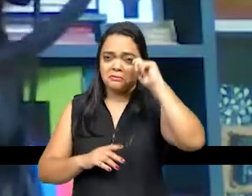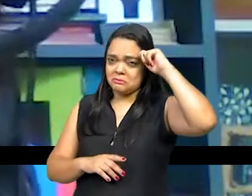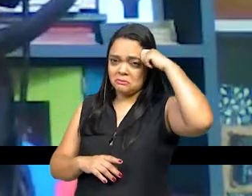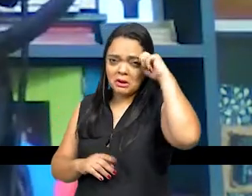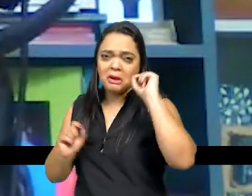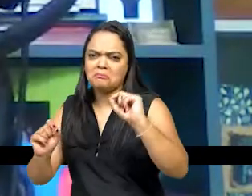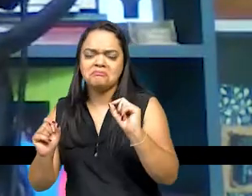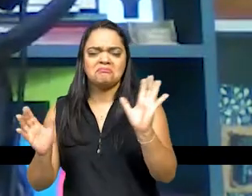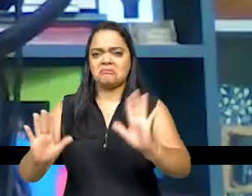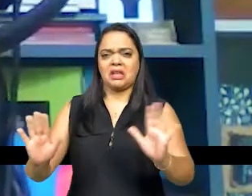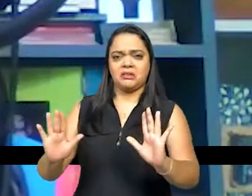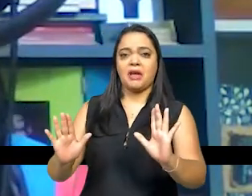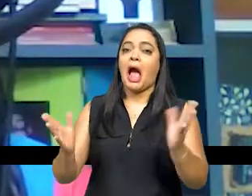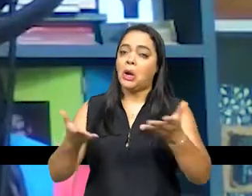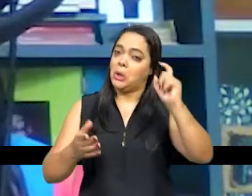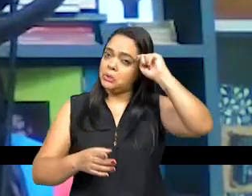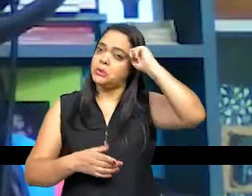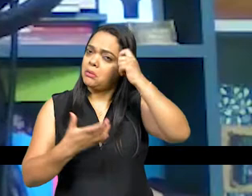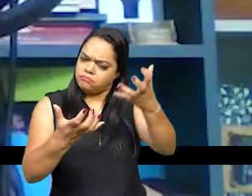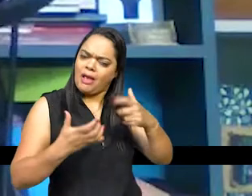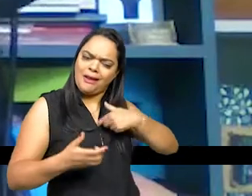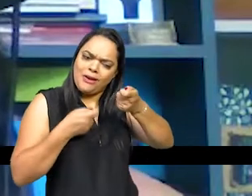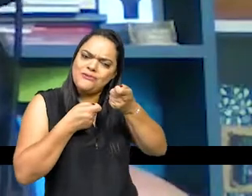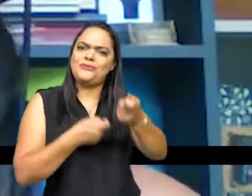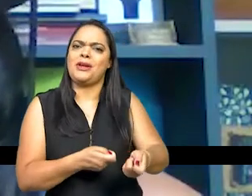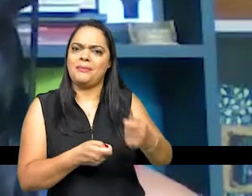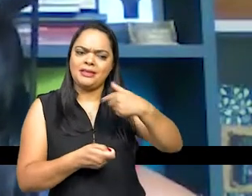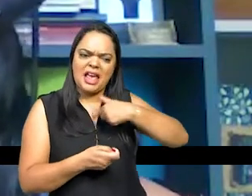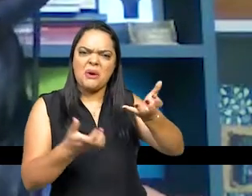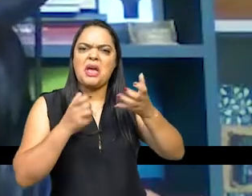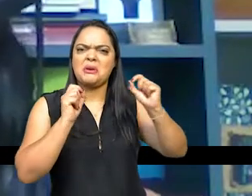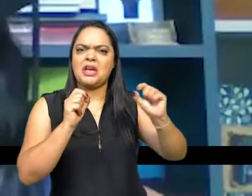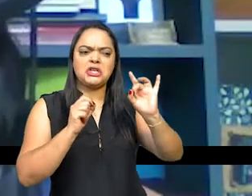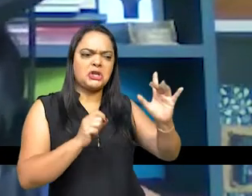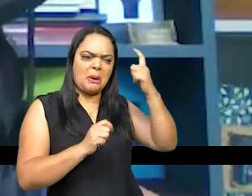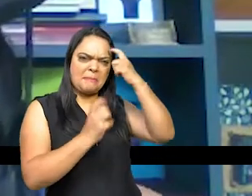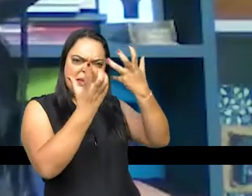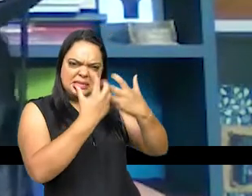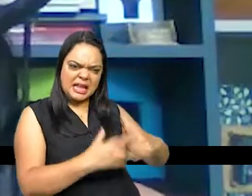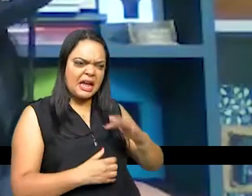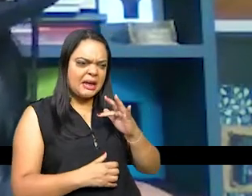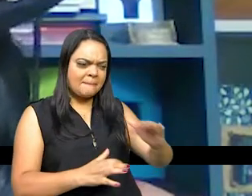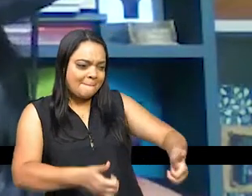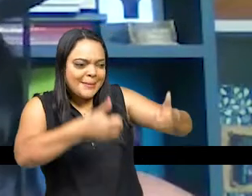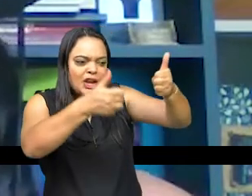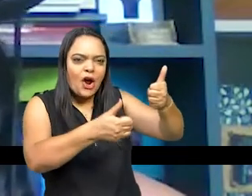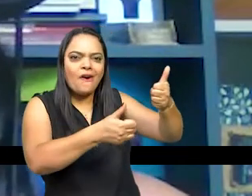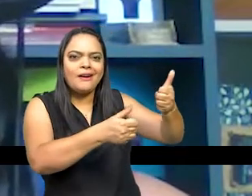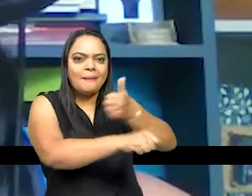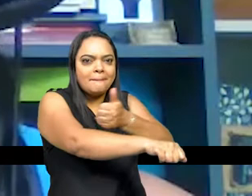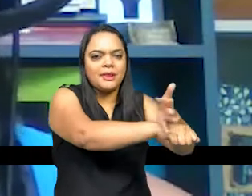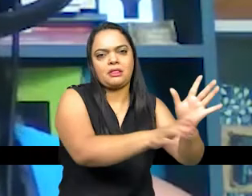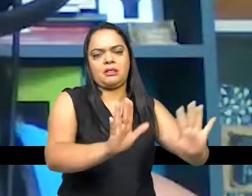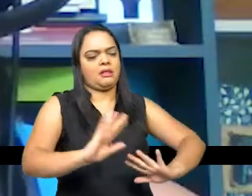o contrário, né? Agora eu quero me reafirmar e romper com este ideal de branqueamento, né? É reconhecer que